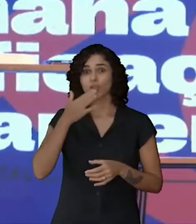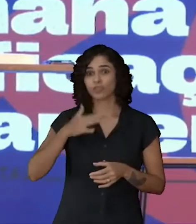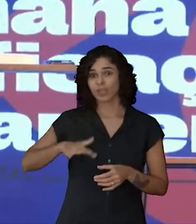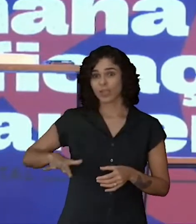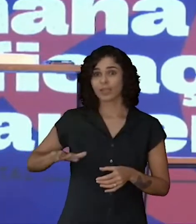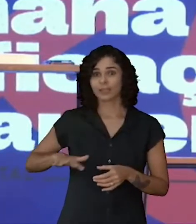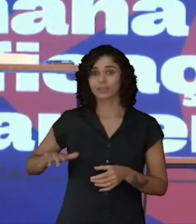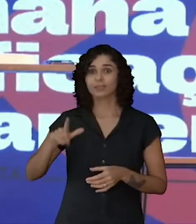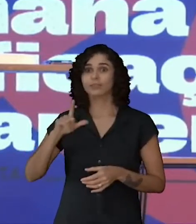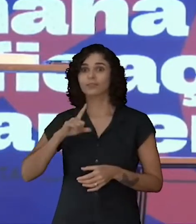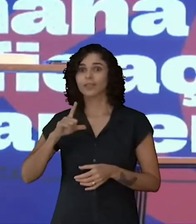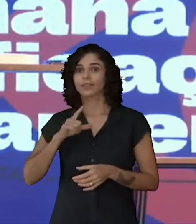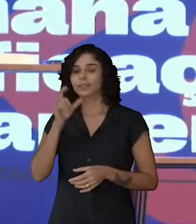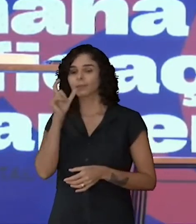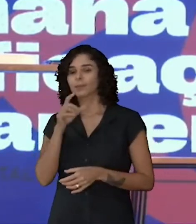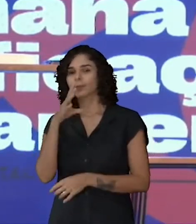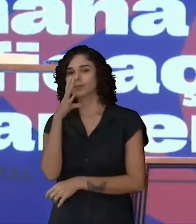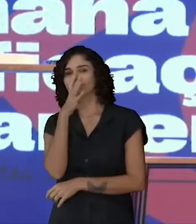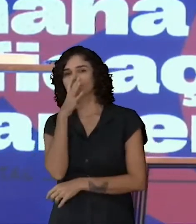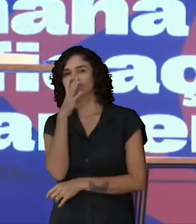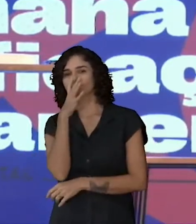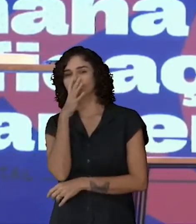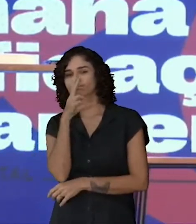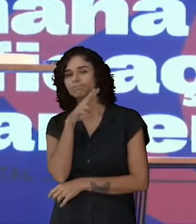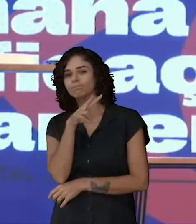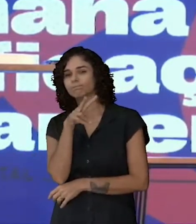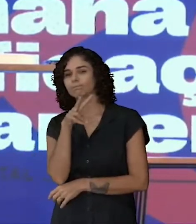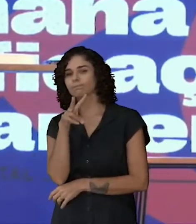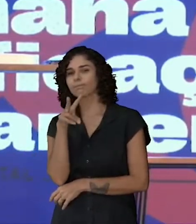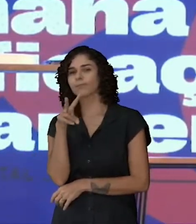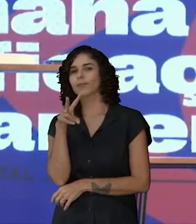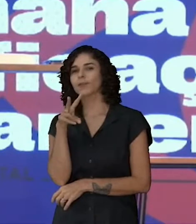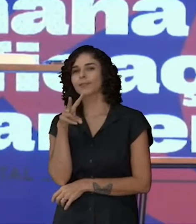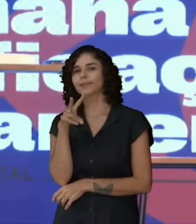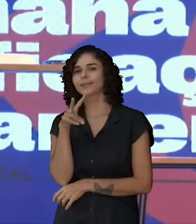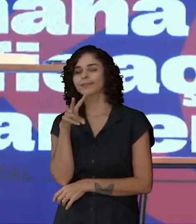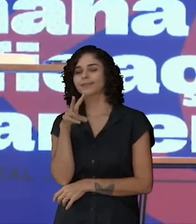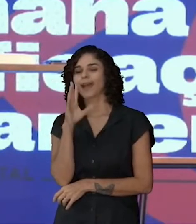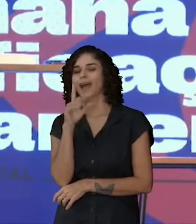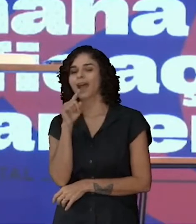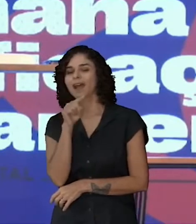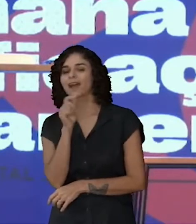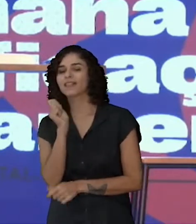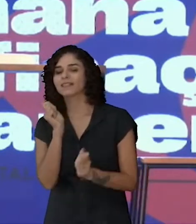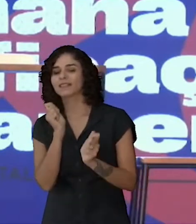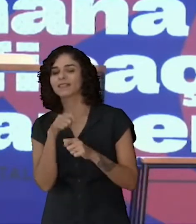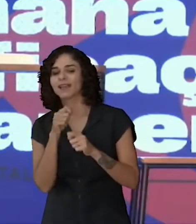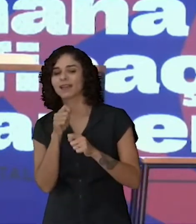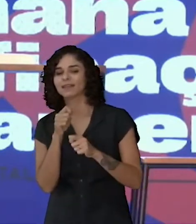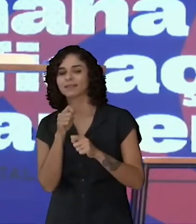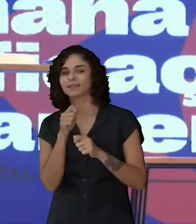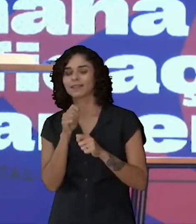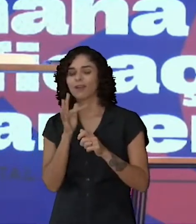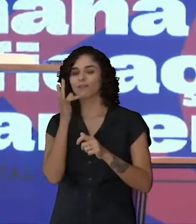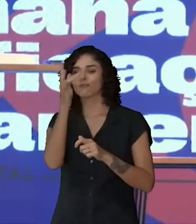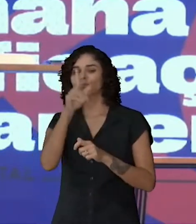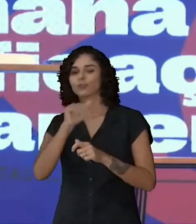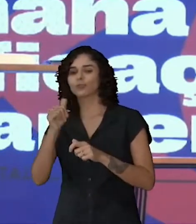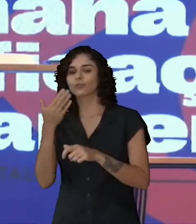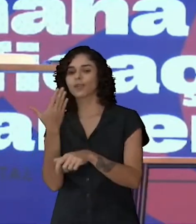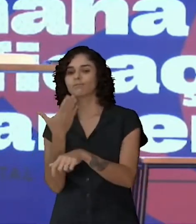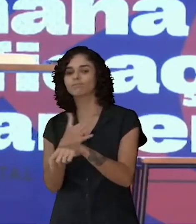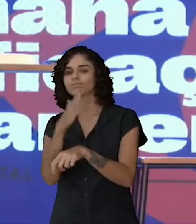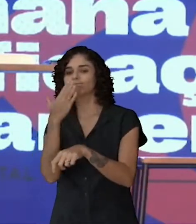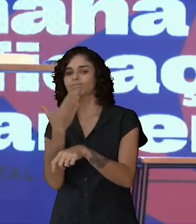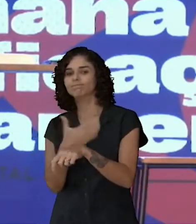irem sendo encaminhados, para que sejam os melhores obreiros da história da nossa